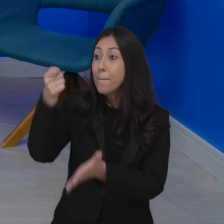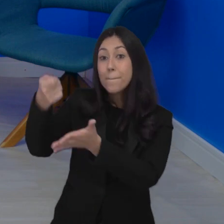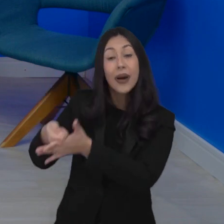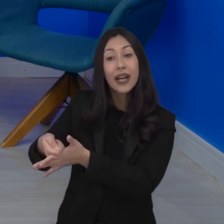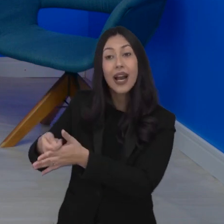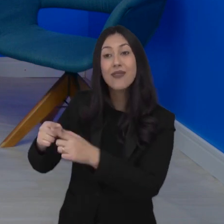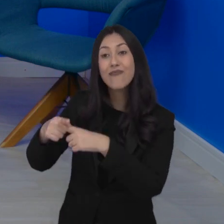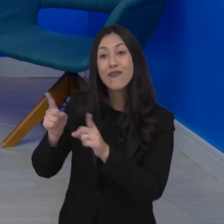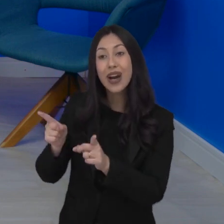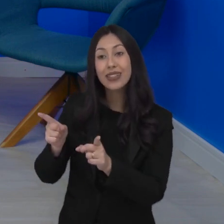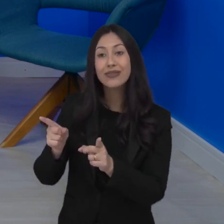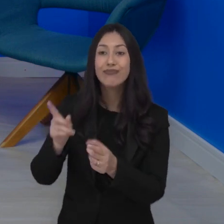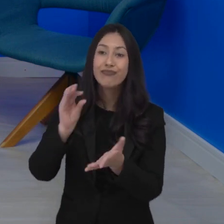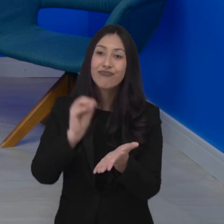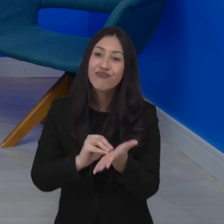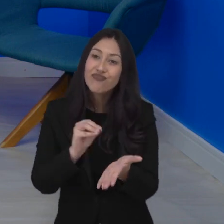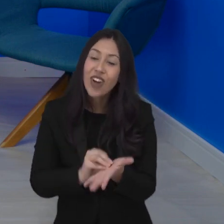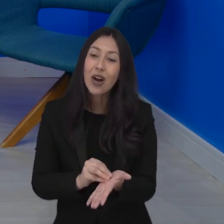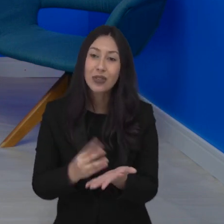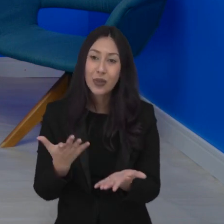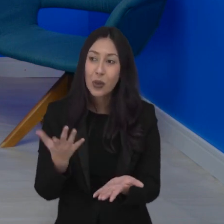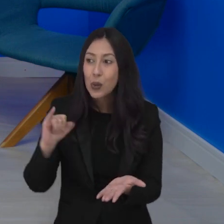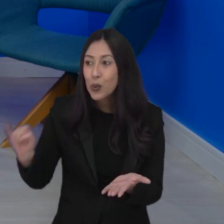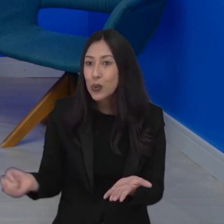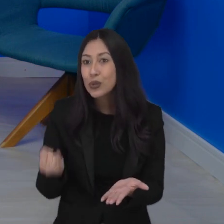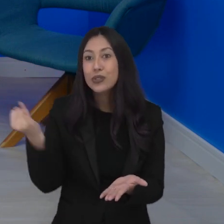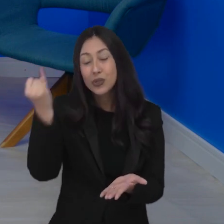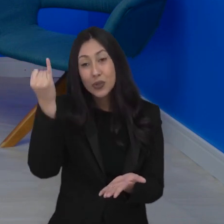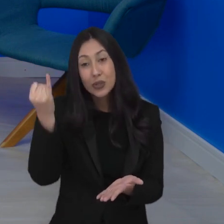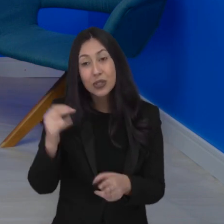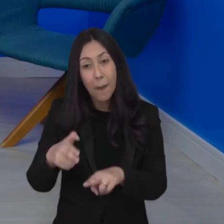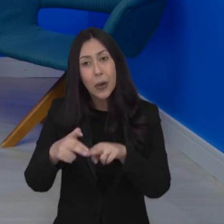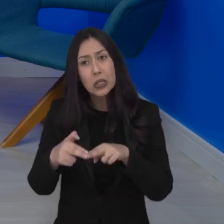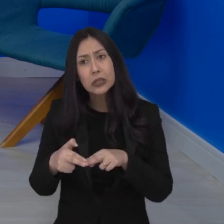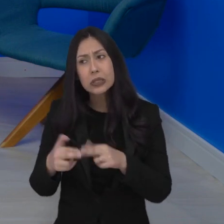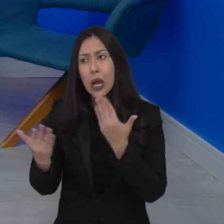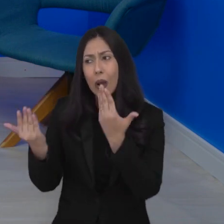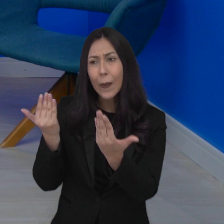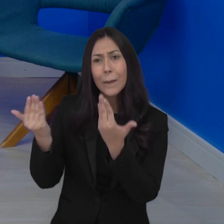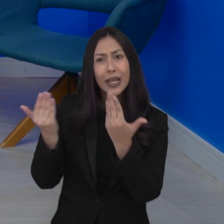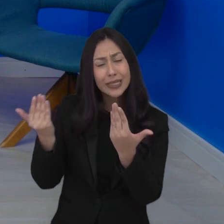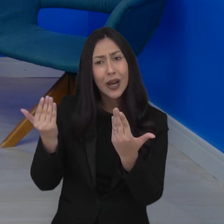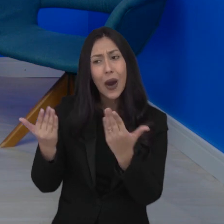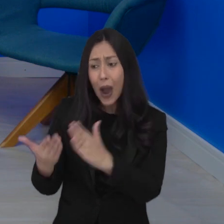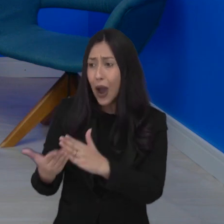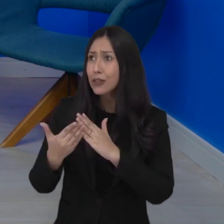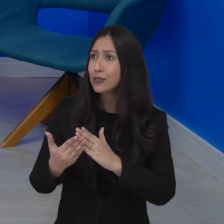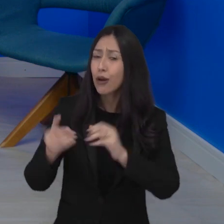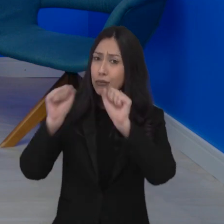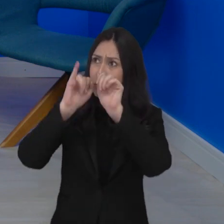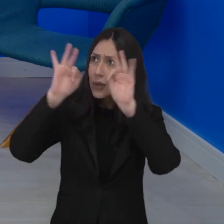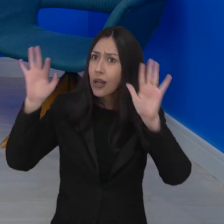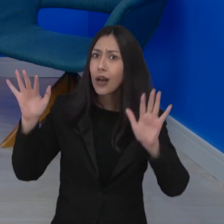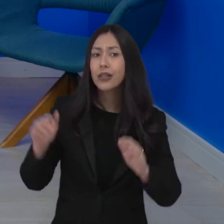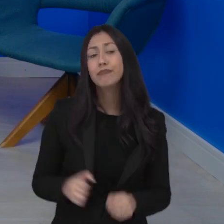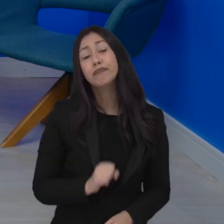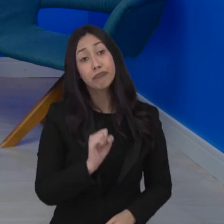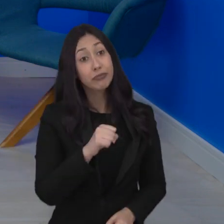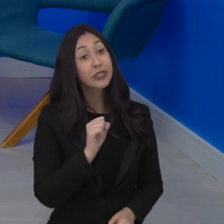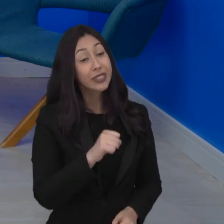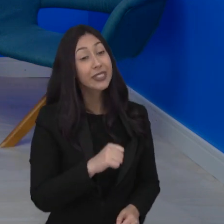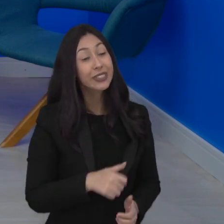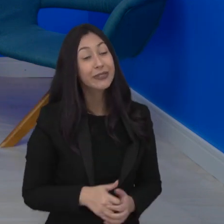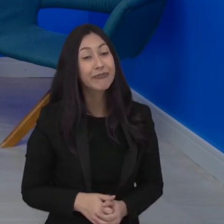pagar a fatura que sobrou, mas você já não vai ter para pagar os juros, né? Então, essa analogia ajuda a gente a entender, né, essa estrutura. Torna tudo